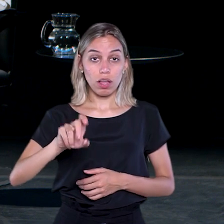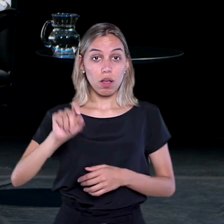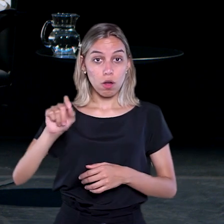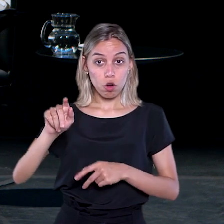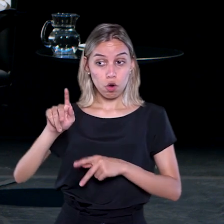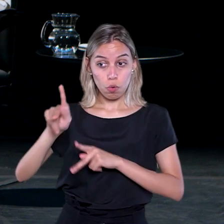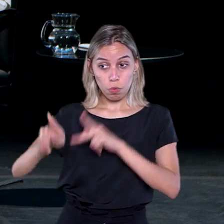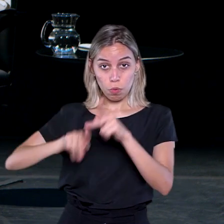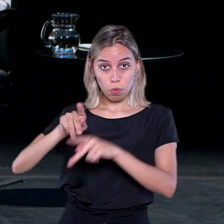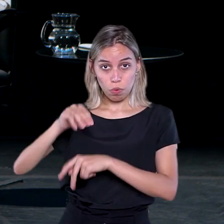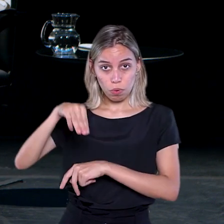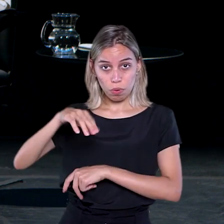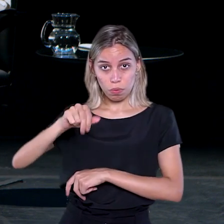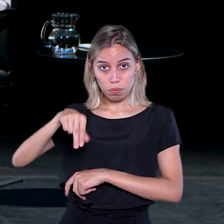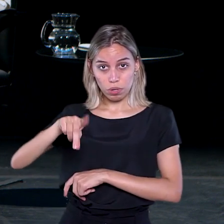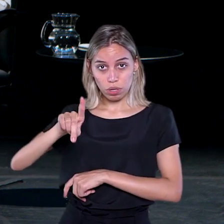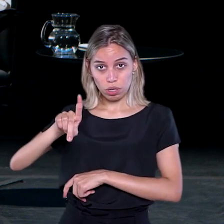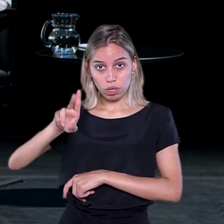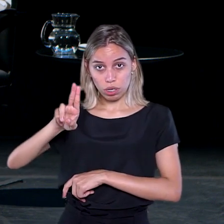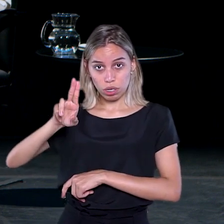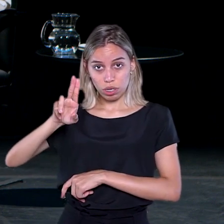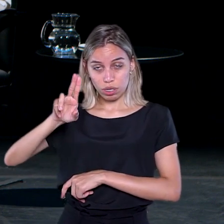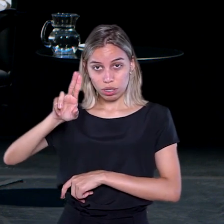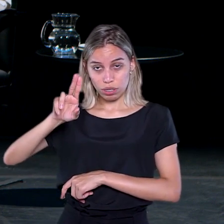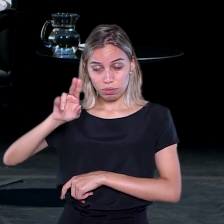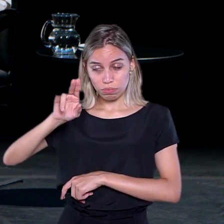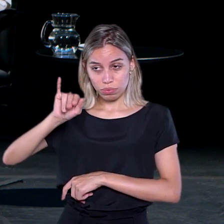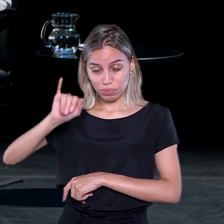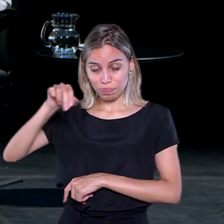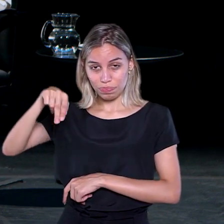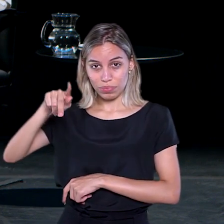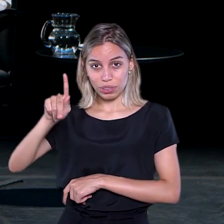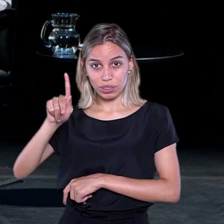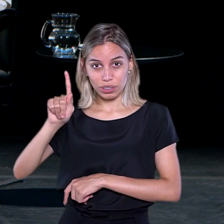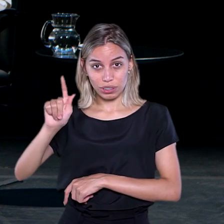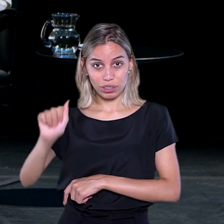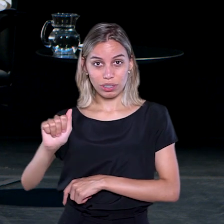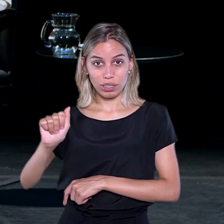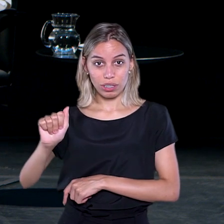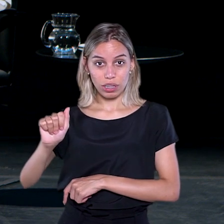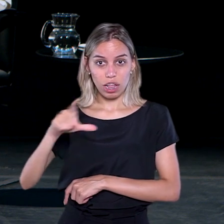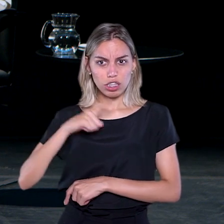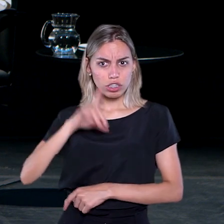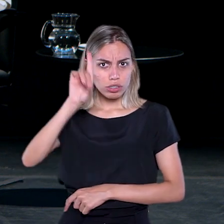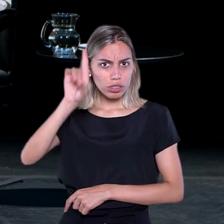latino-americano, decolonial? Quem aqui, na escola